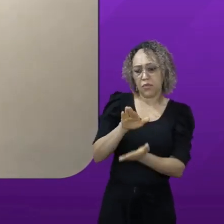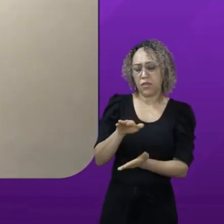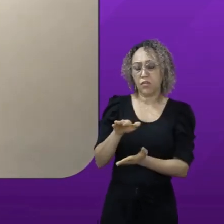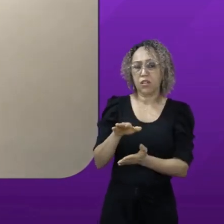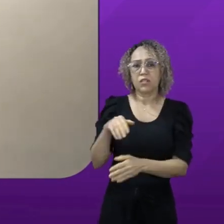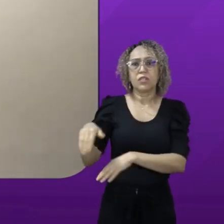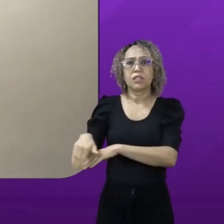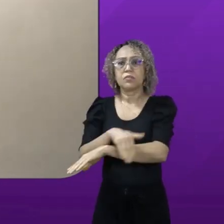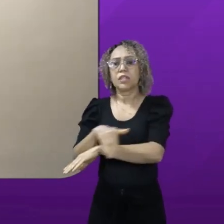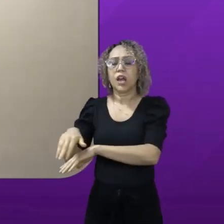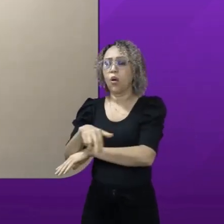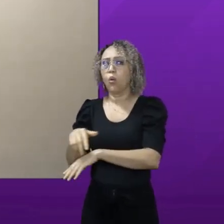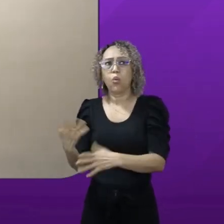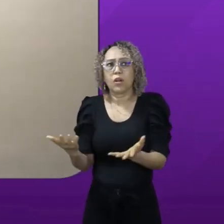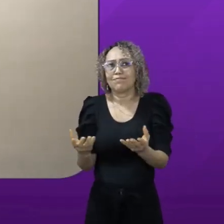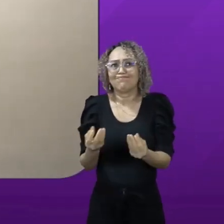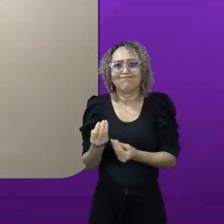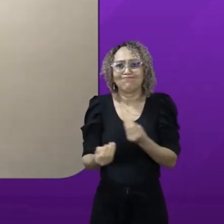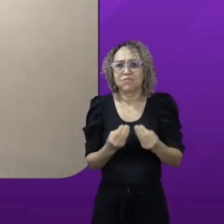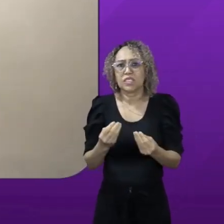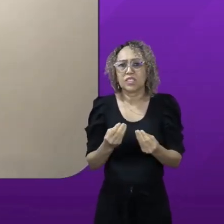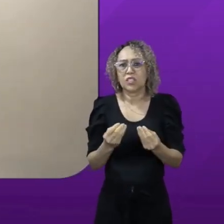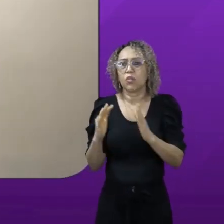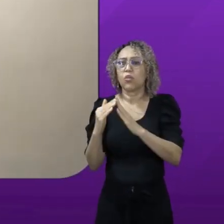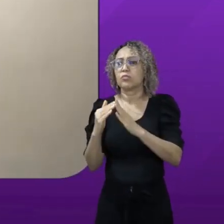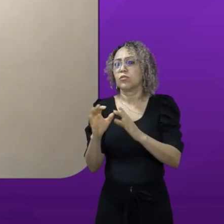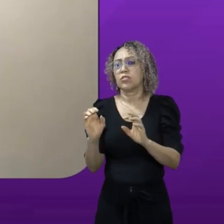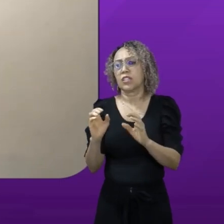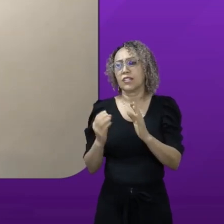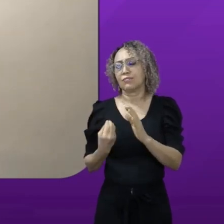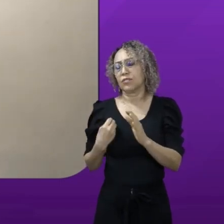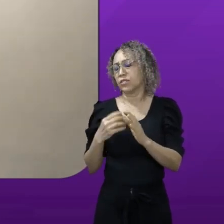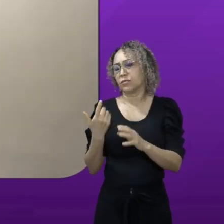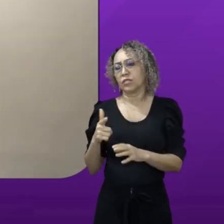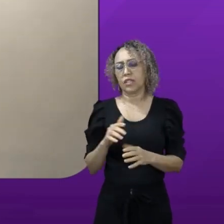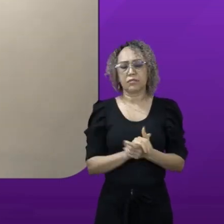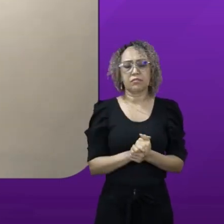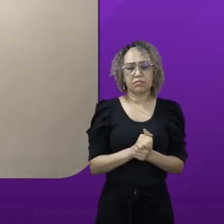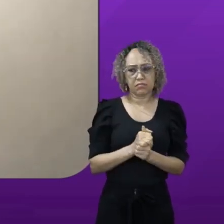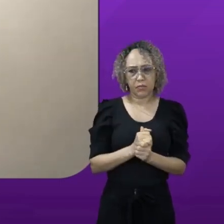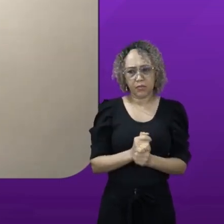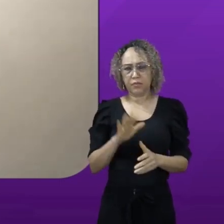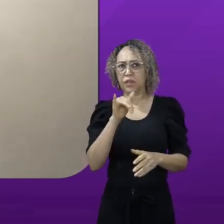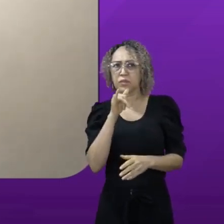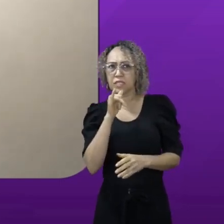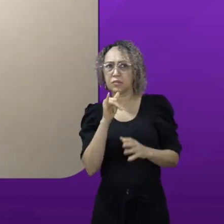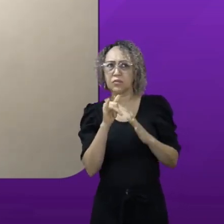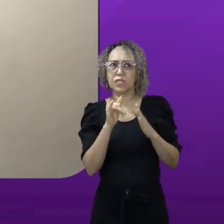consequências da família que mandou embora. É o aluno que evadiu a escola, é uma empresa que não vai